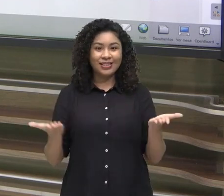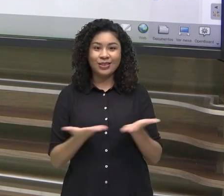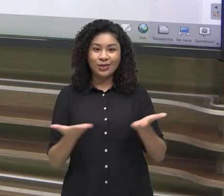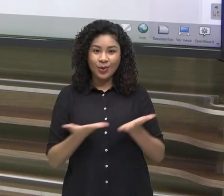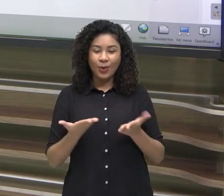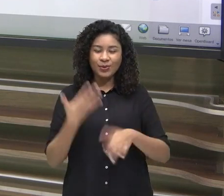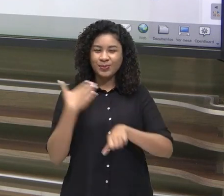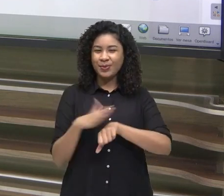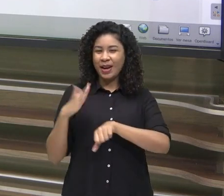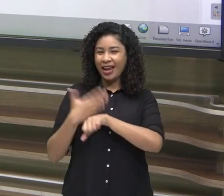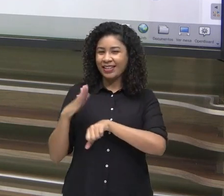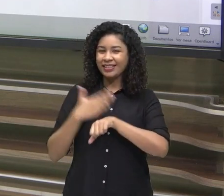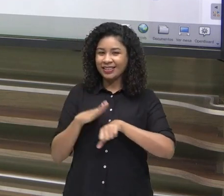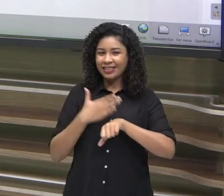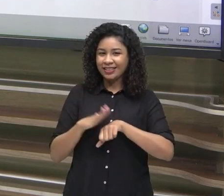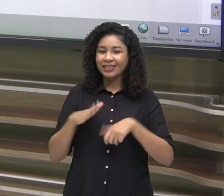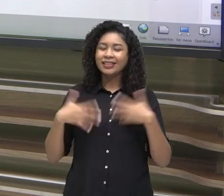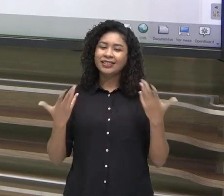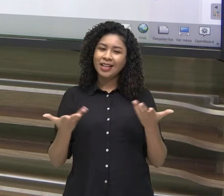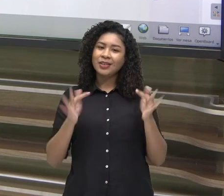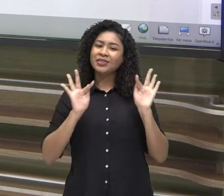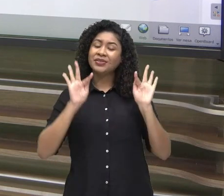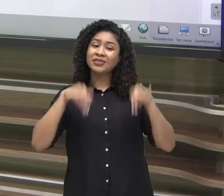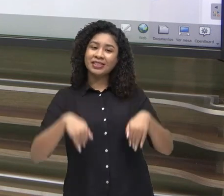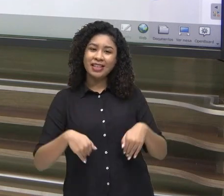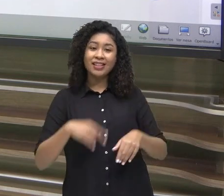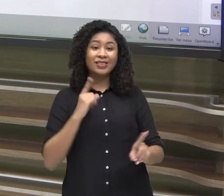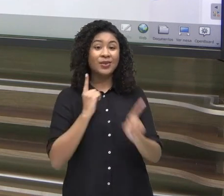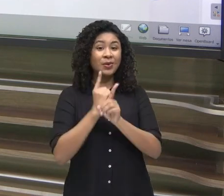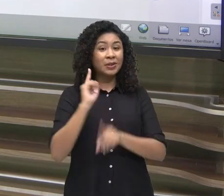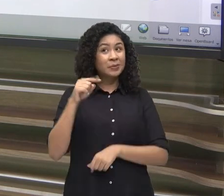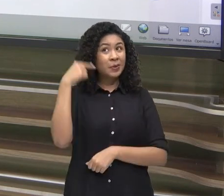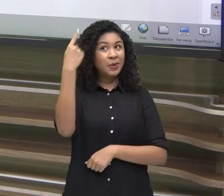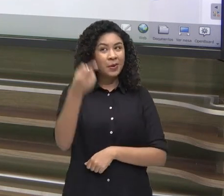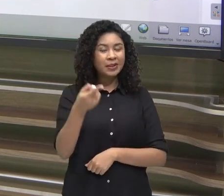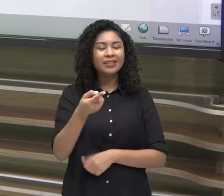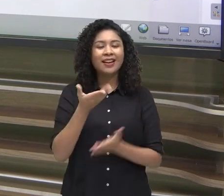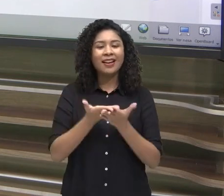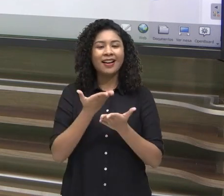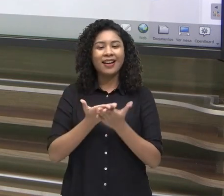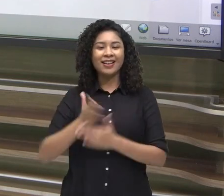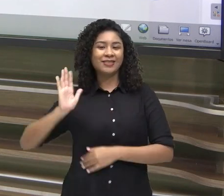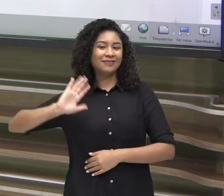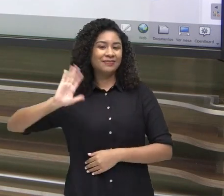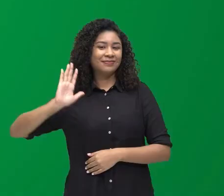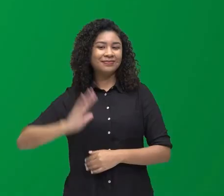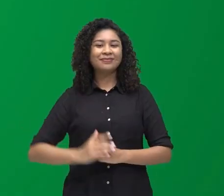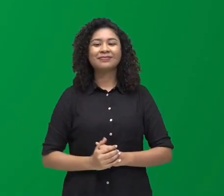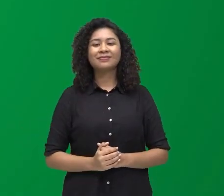nosso Praticando. E a gente vai ficando por aqui e se vê numa próxima aula. Até mais!